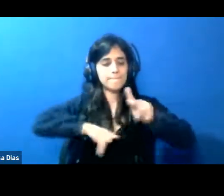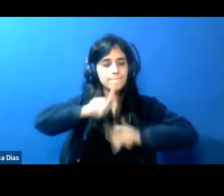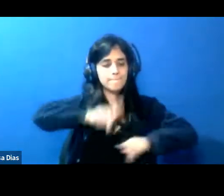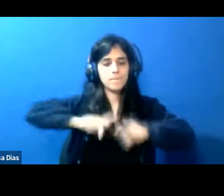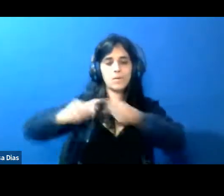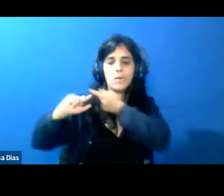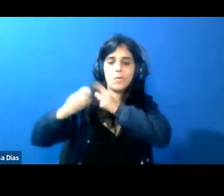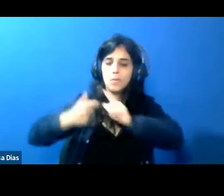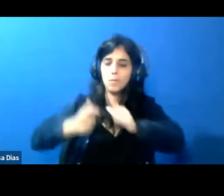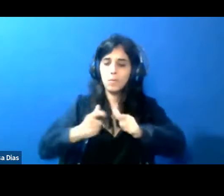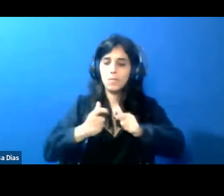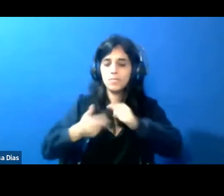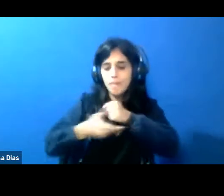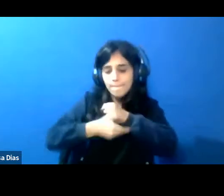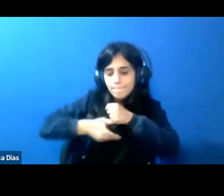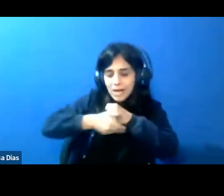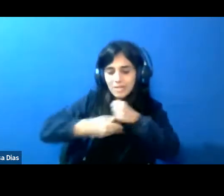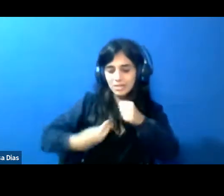vida.